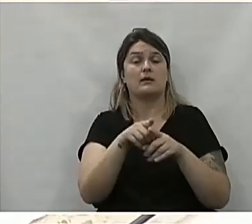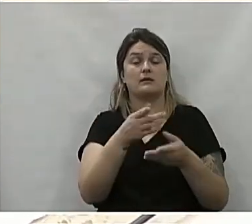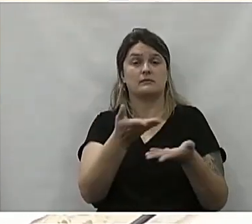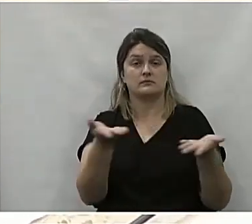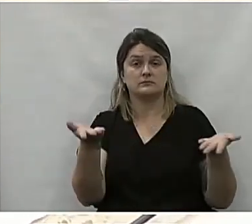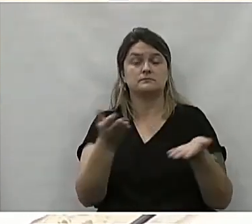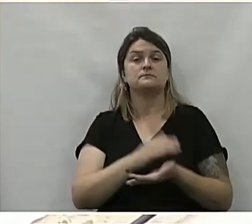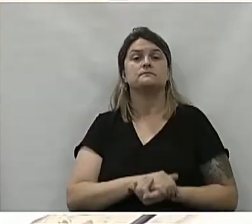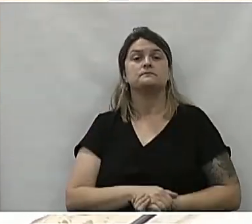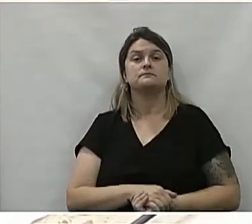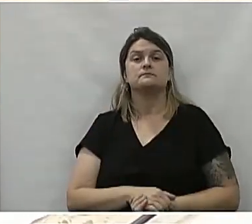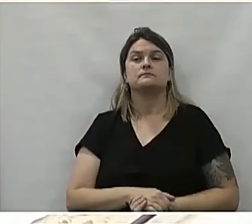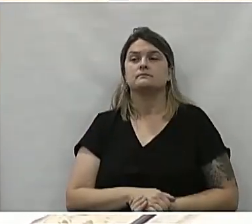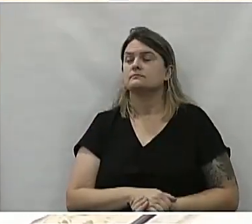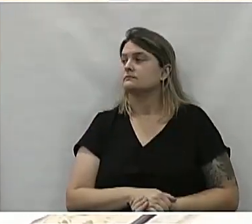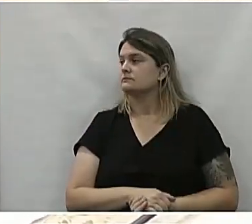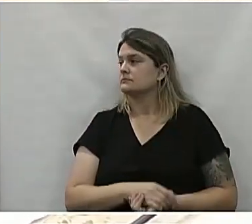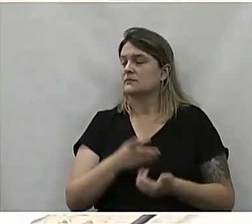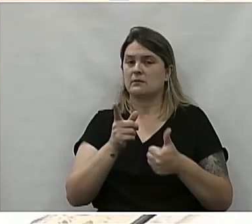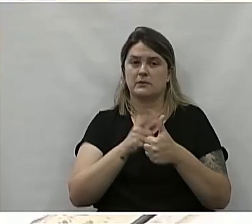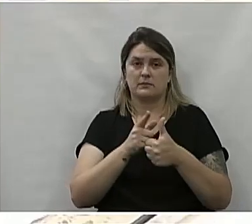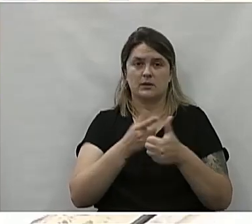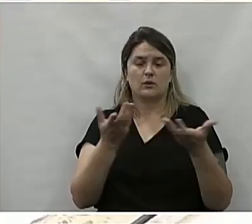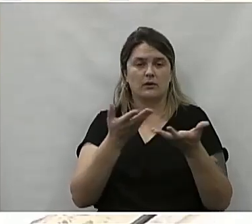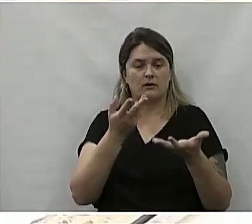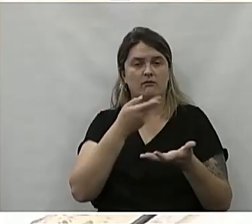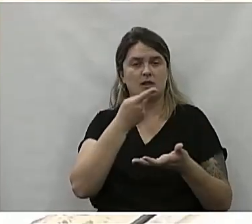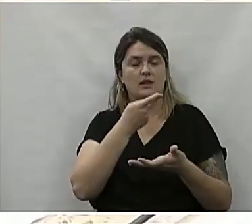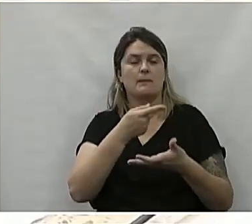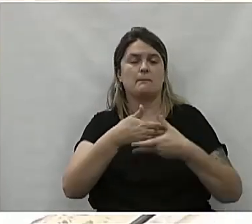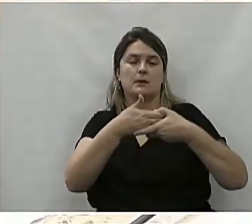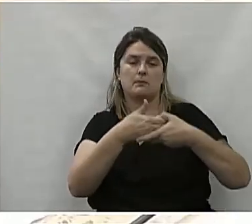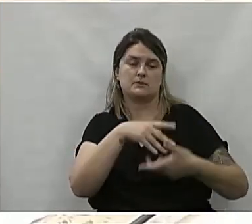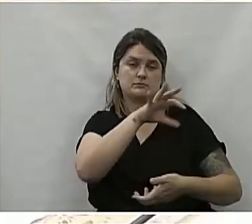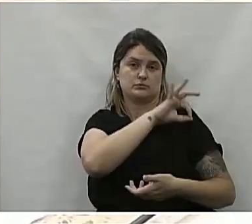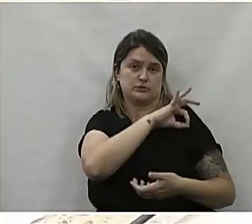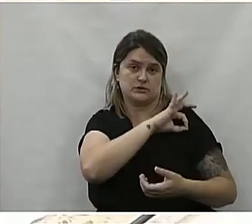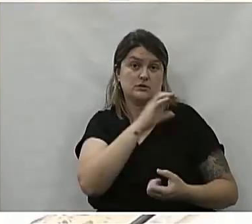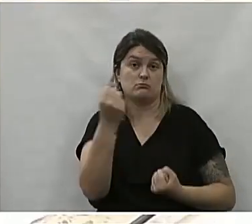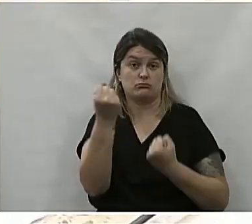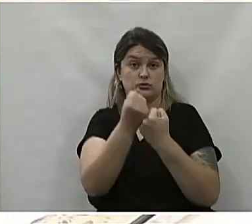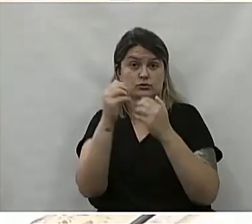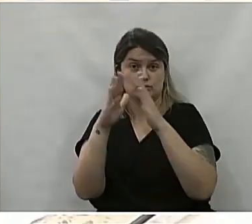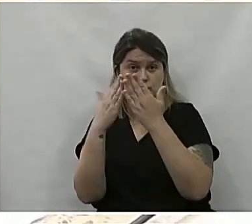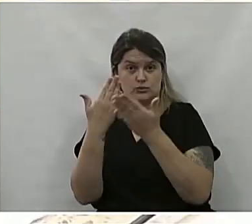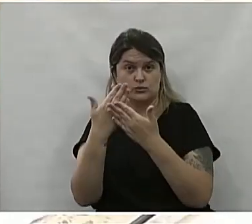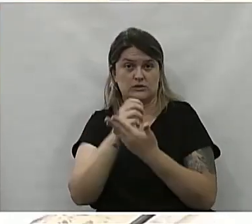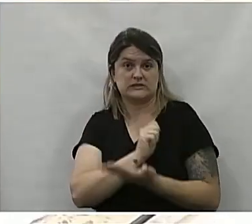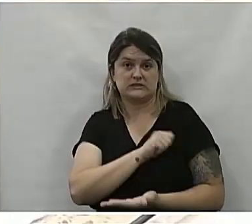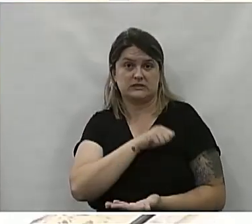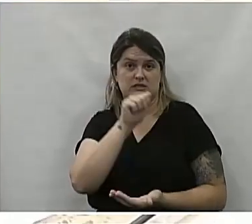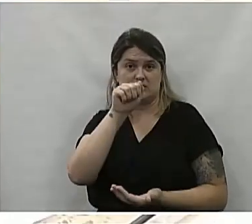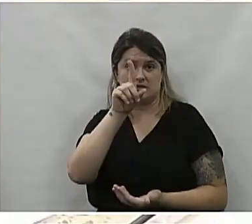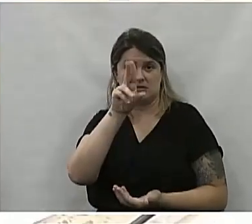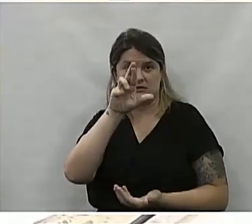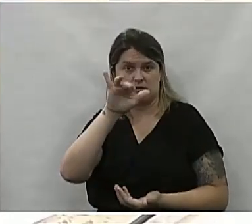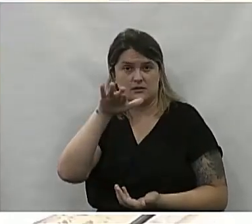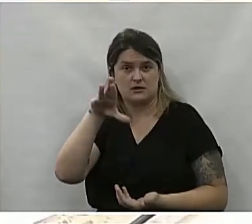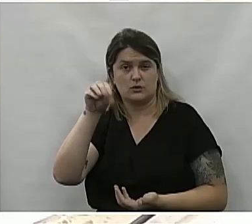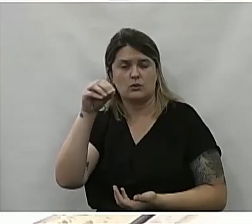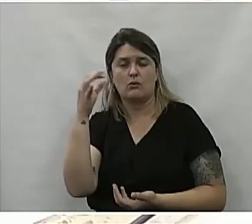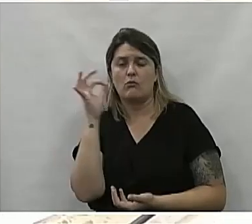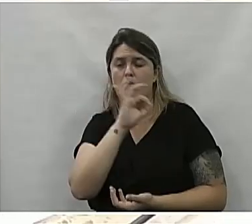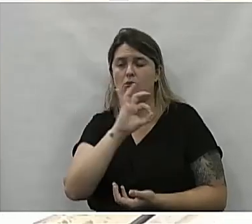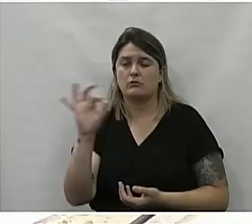Primeiramente Quero parabenizar A patrulha escolar O nome do sargento Adriano Pelo excelente trabalho